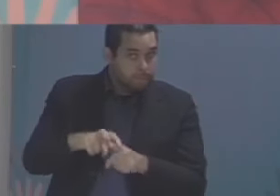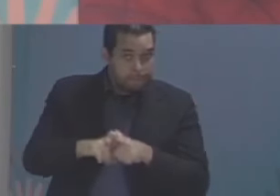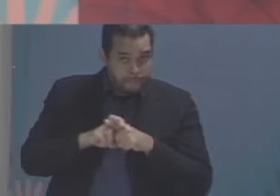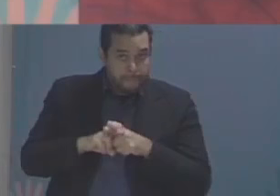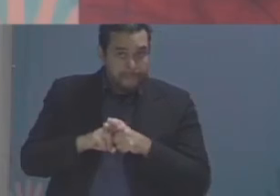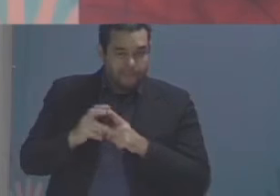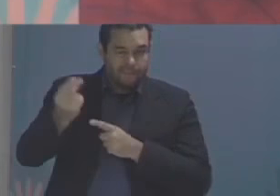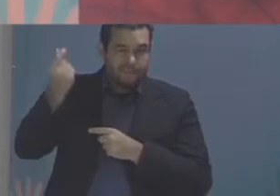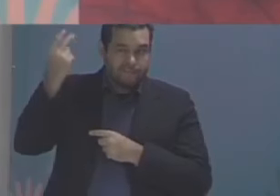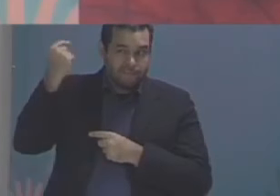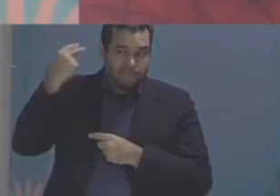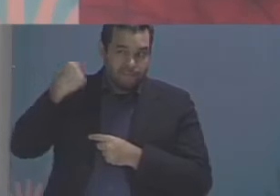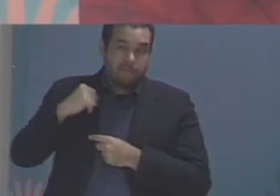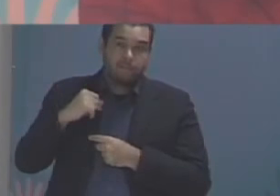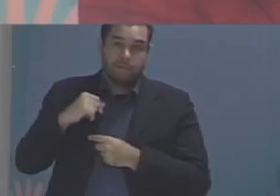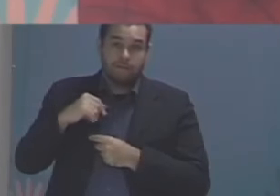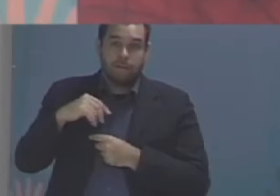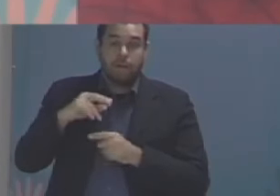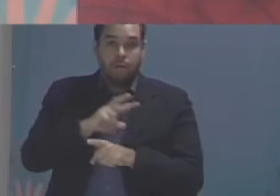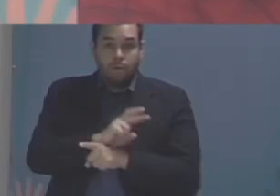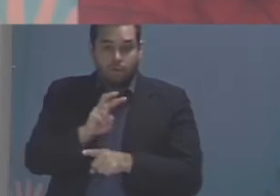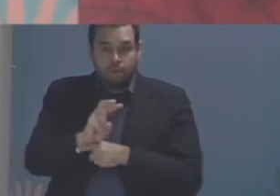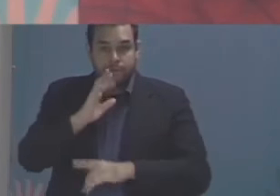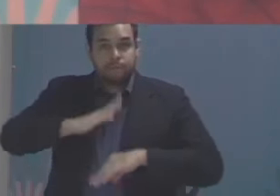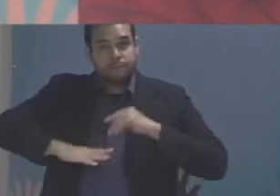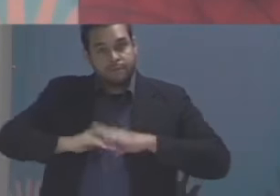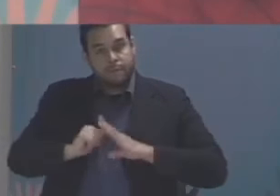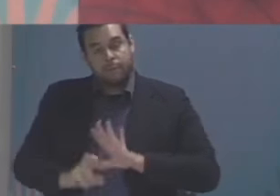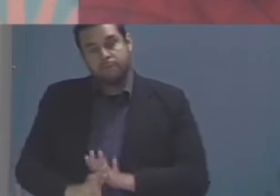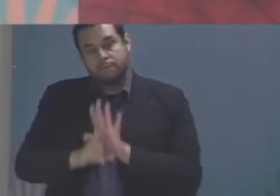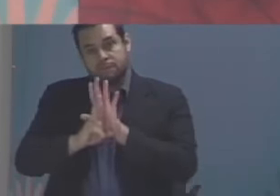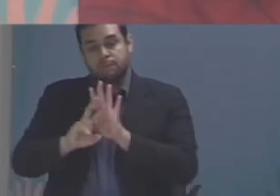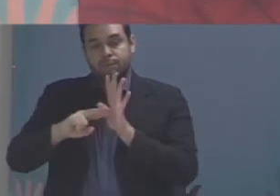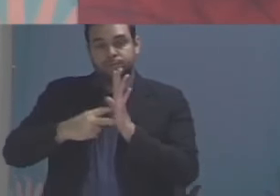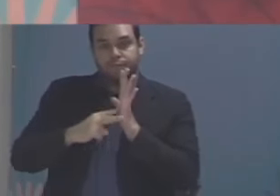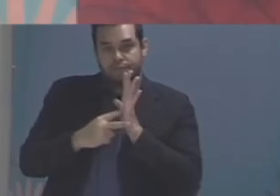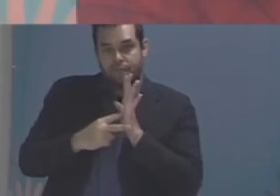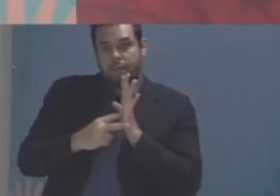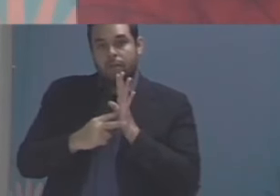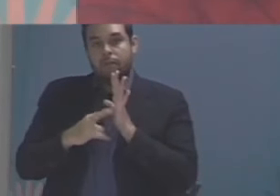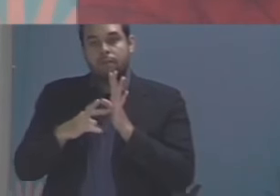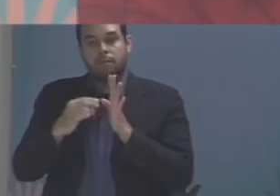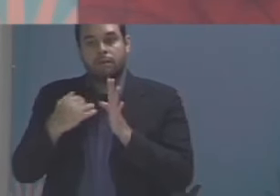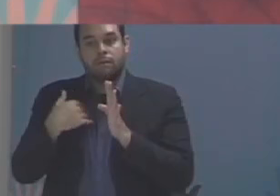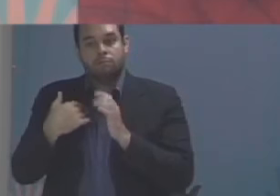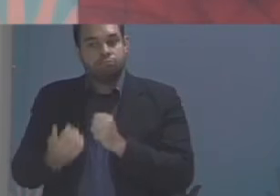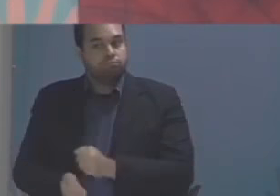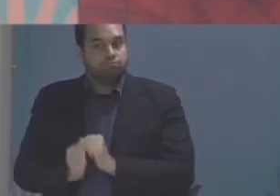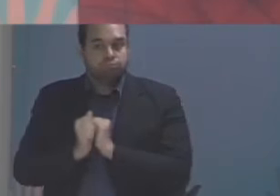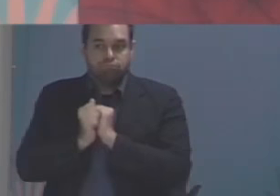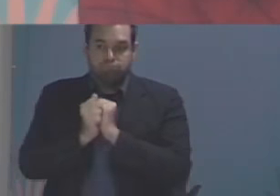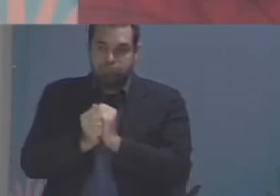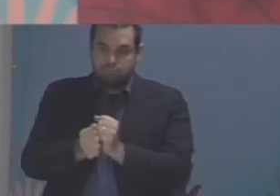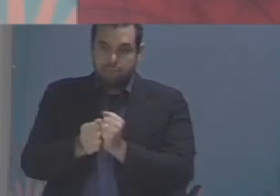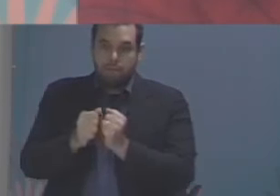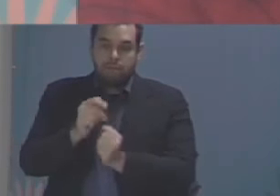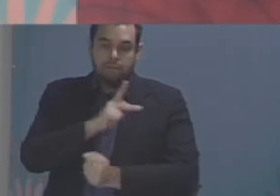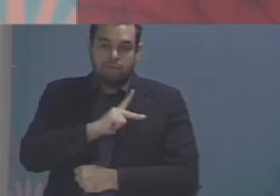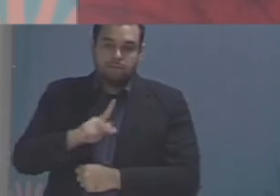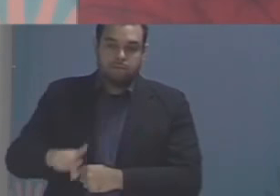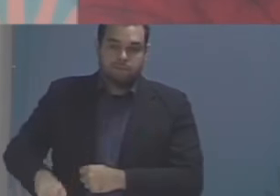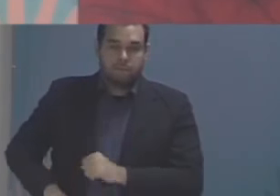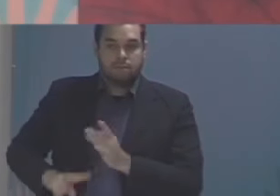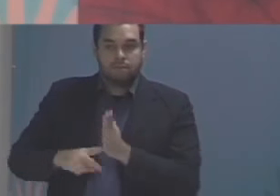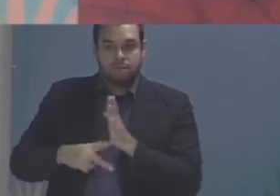seja, desde aquele tempo, cuidar da profissão, seja pela sua representação sindical, que eu sempre fui do cuidar da profissão, estava na presidência do sindicato